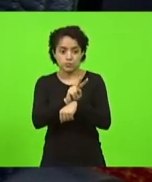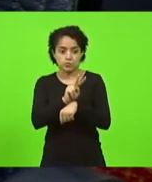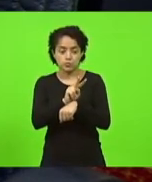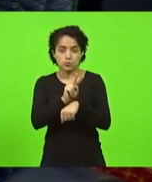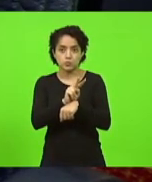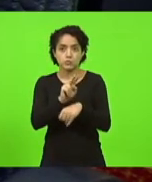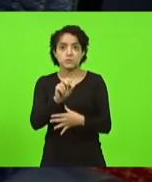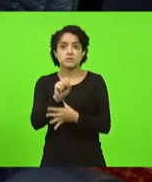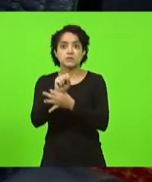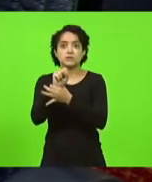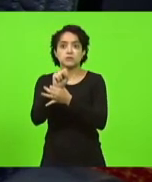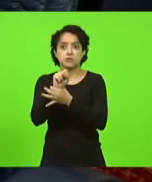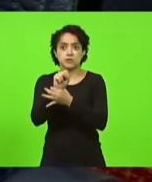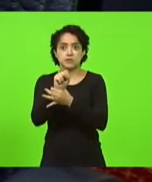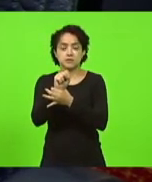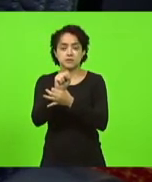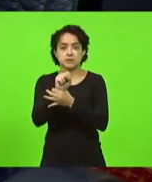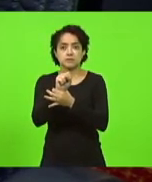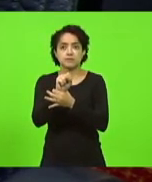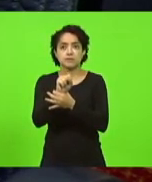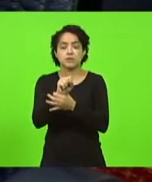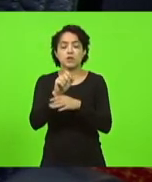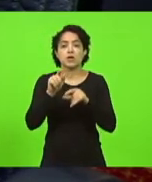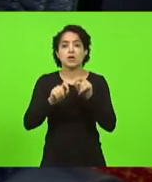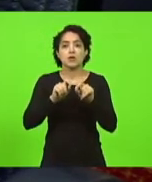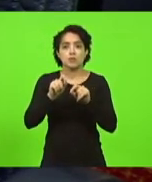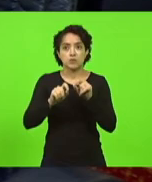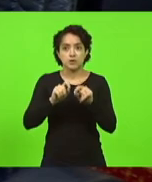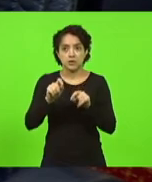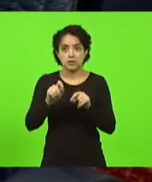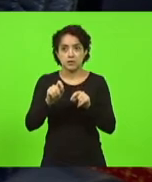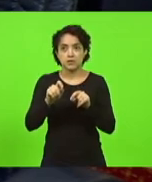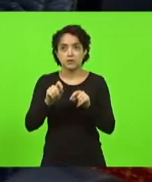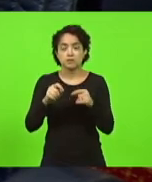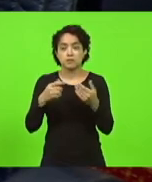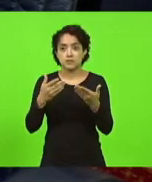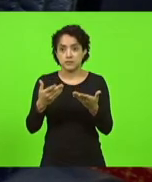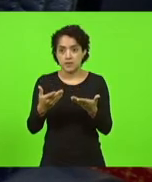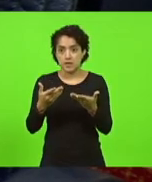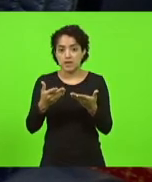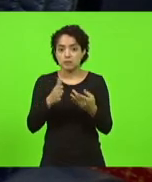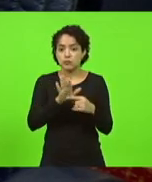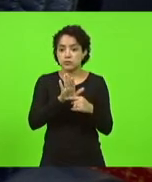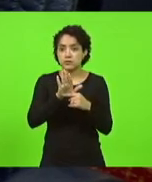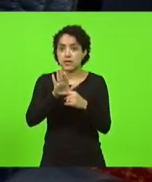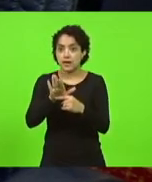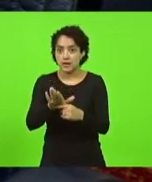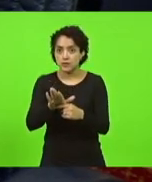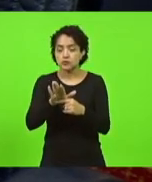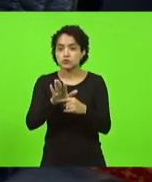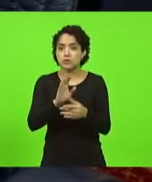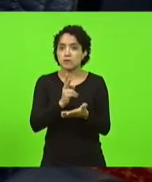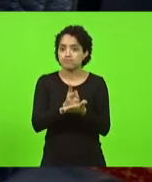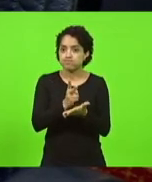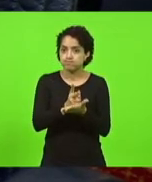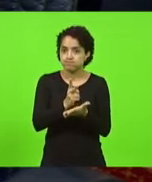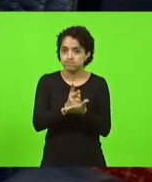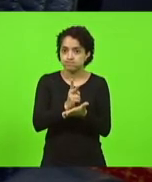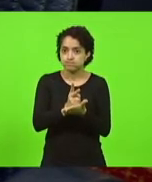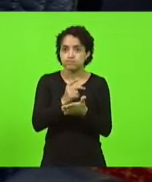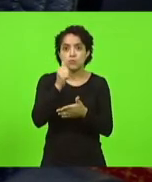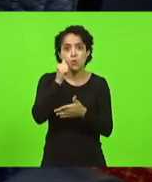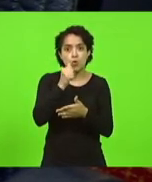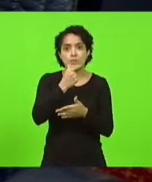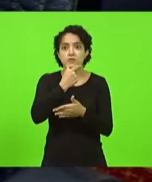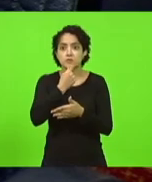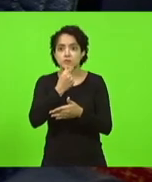socioeducativo, uma medida que se pudesse contemplar a permanência desses homens e mulheres no